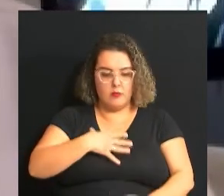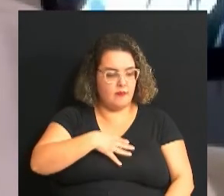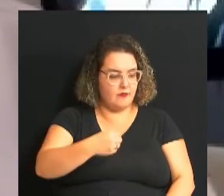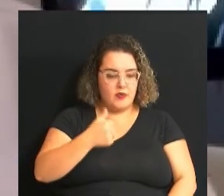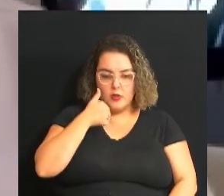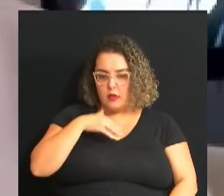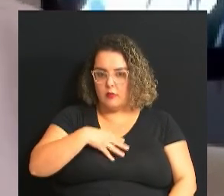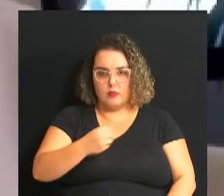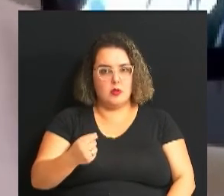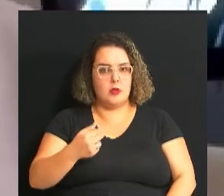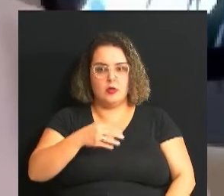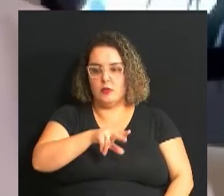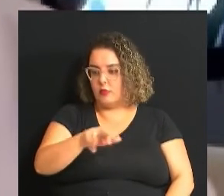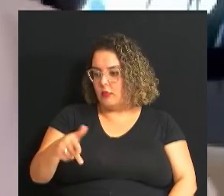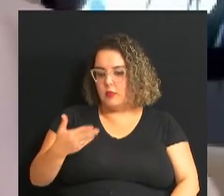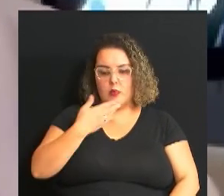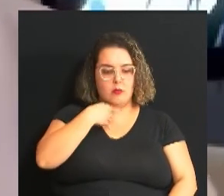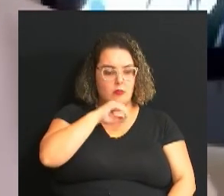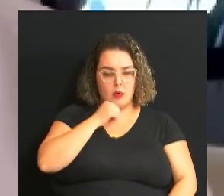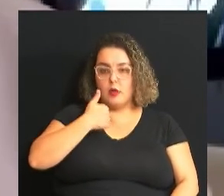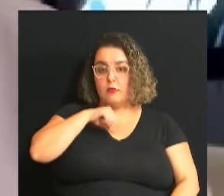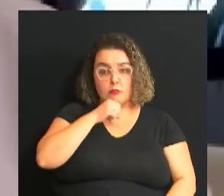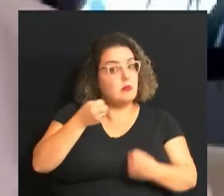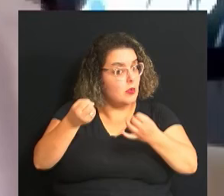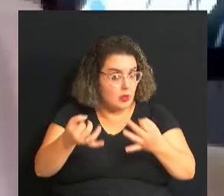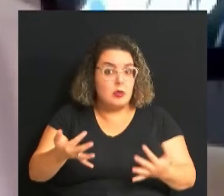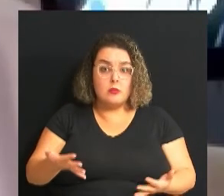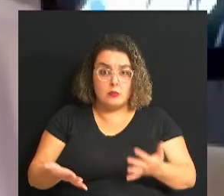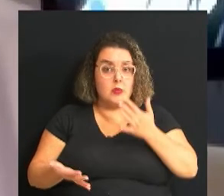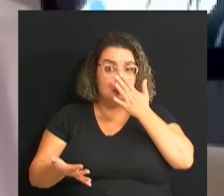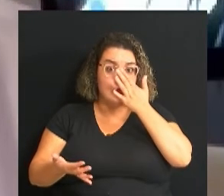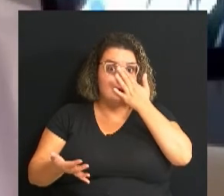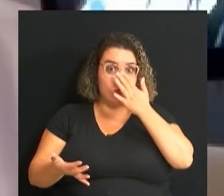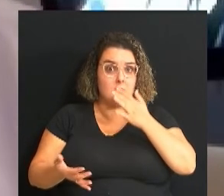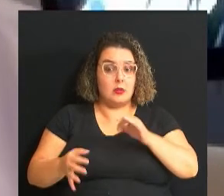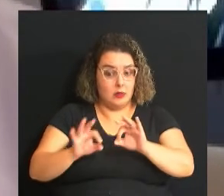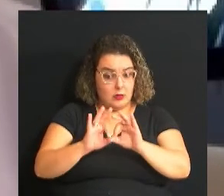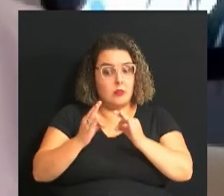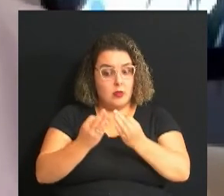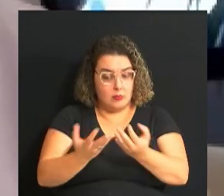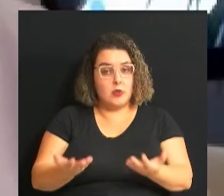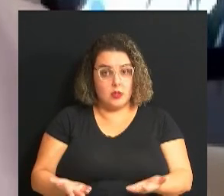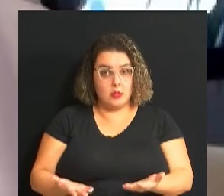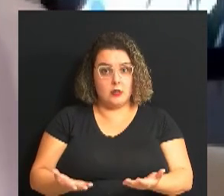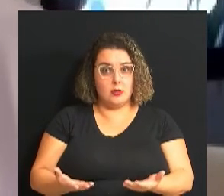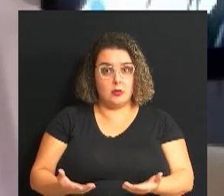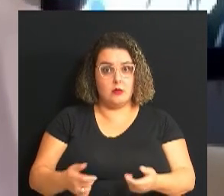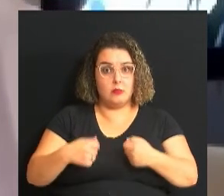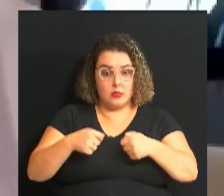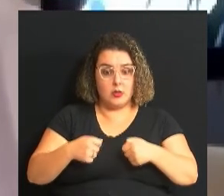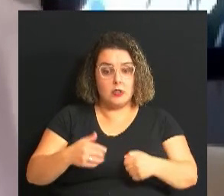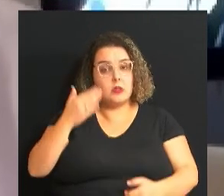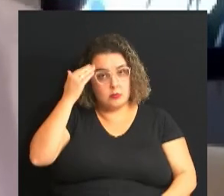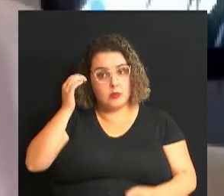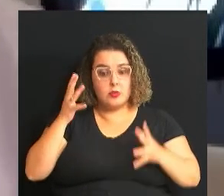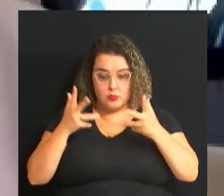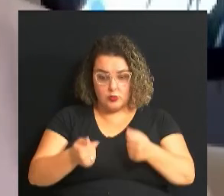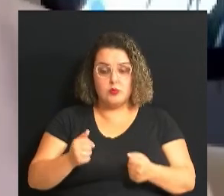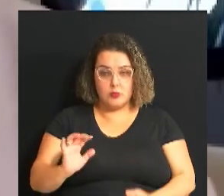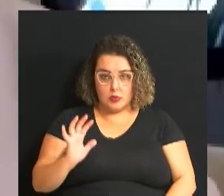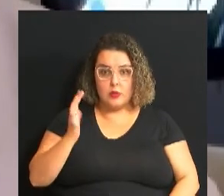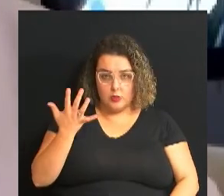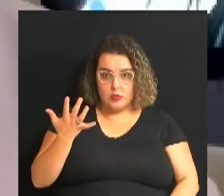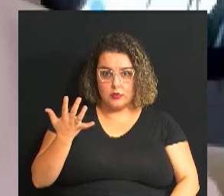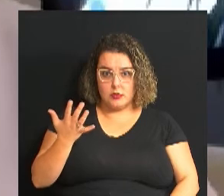um irmão, um pai, e explicar. Alguém da família tem que estar a par de tudo que está acontecendo e